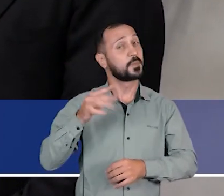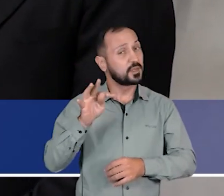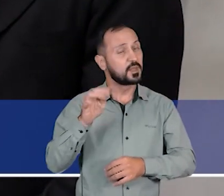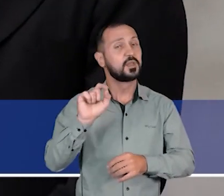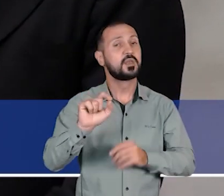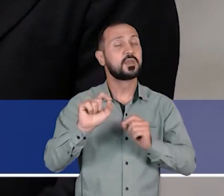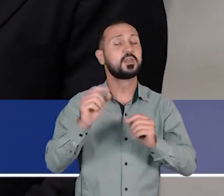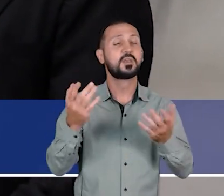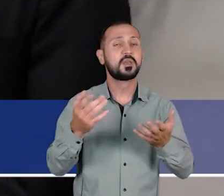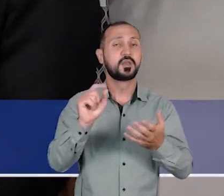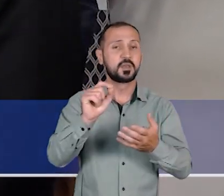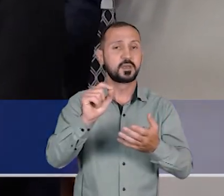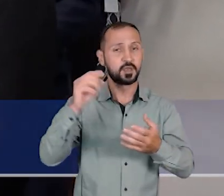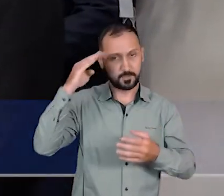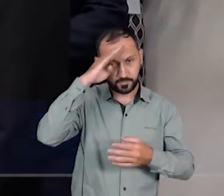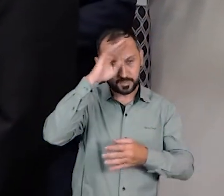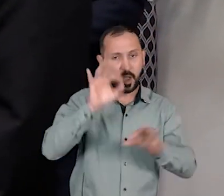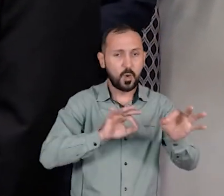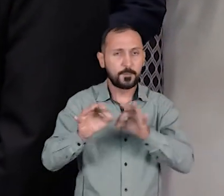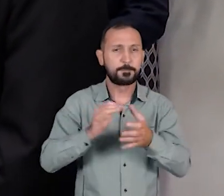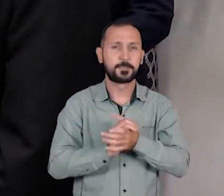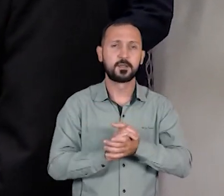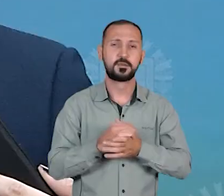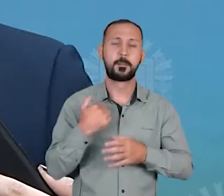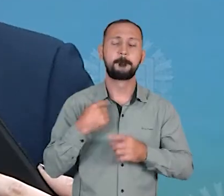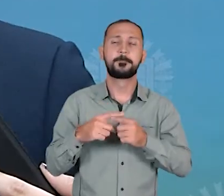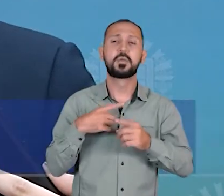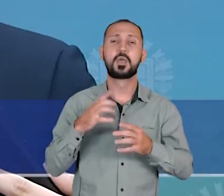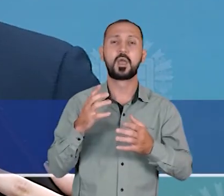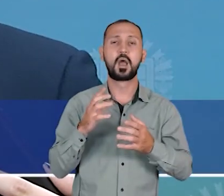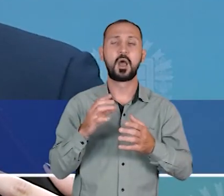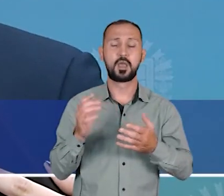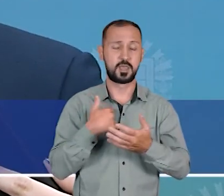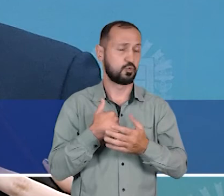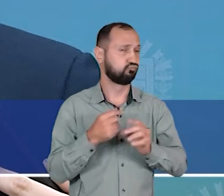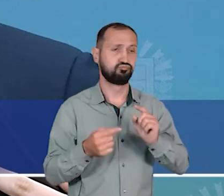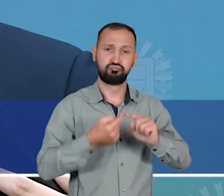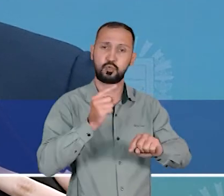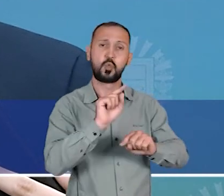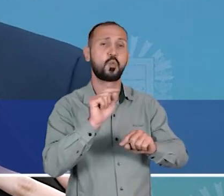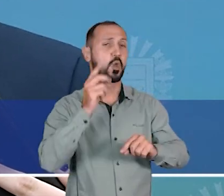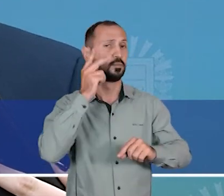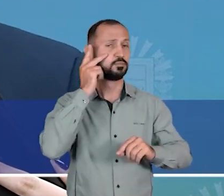presidente Jair Bolsonaro está arrumando a casa. Meu descontentamento com as